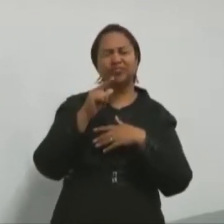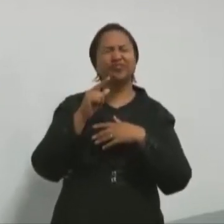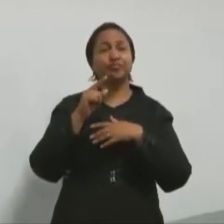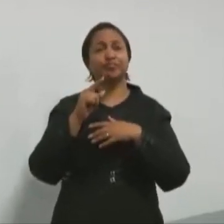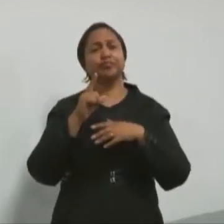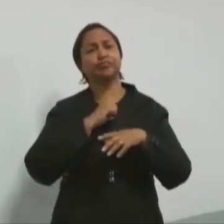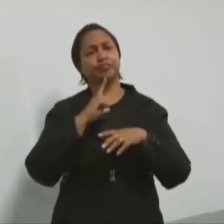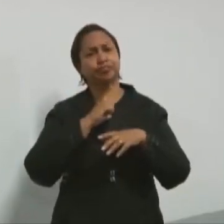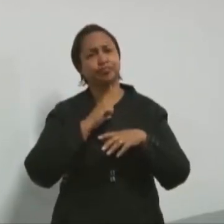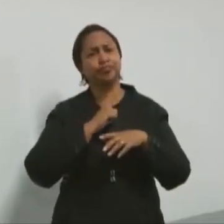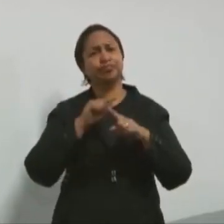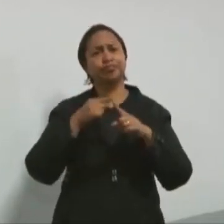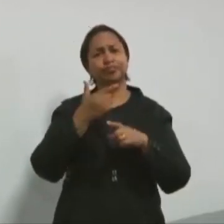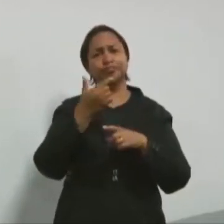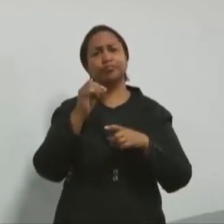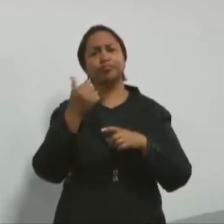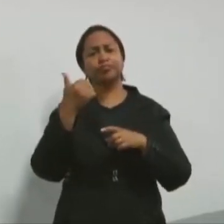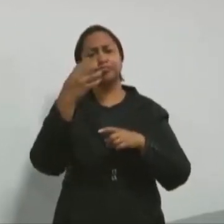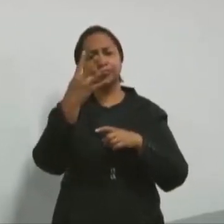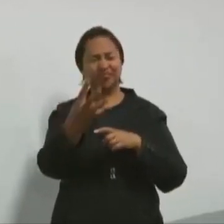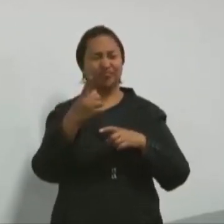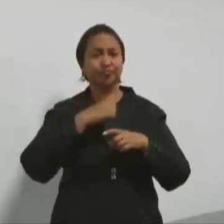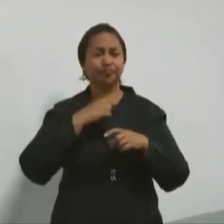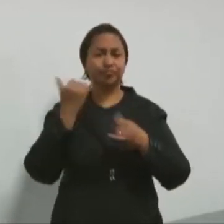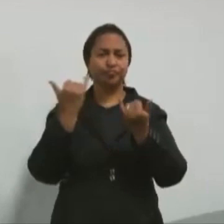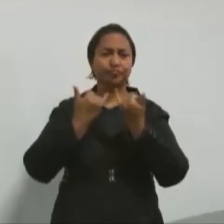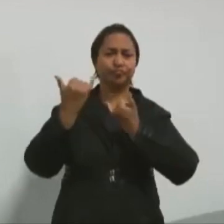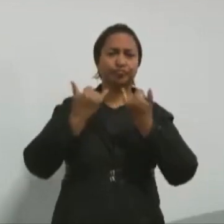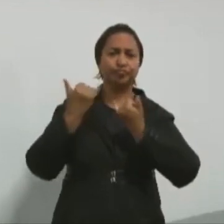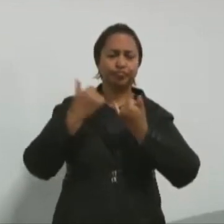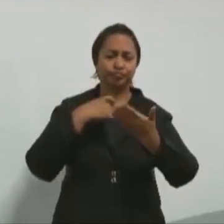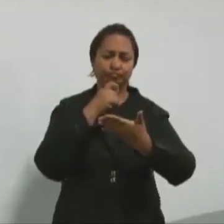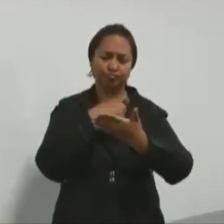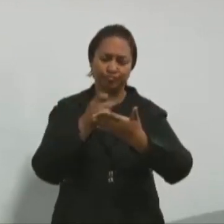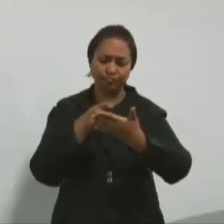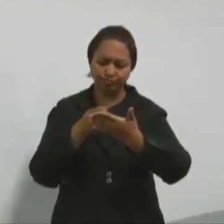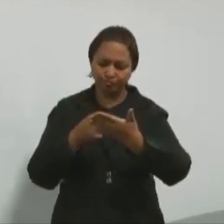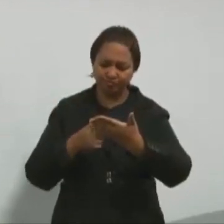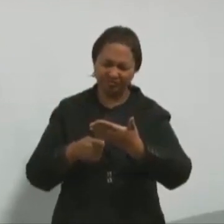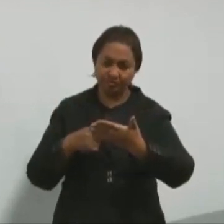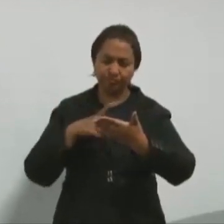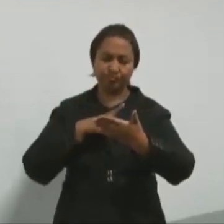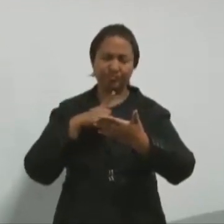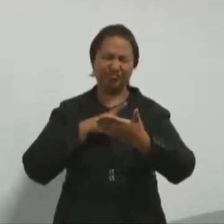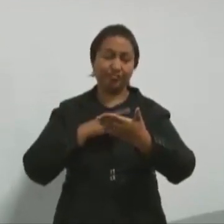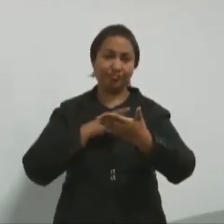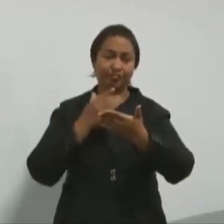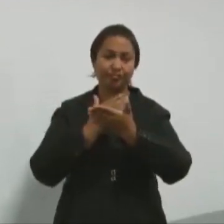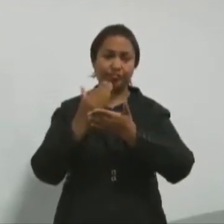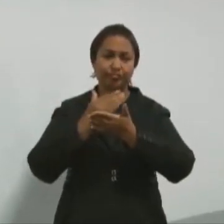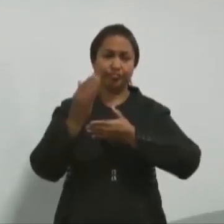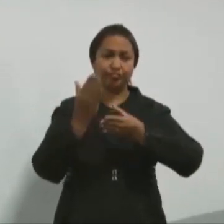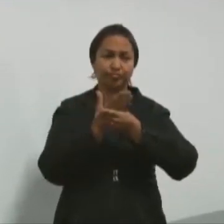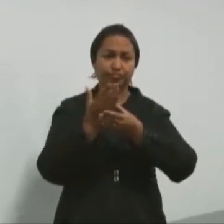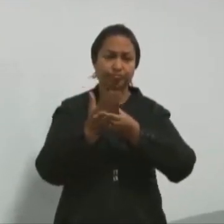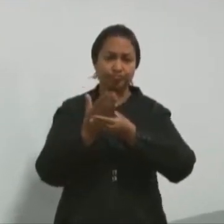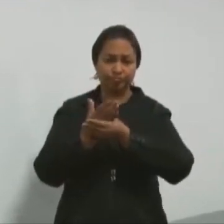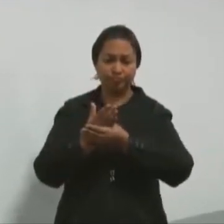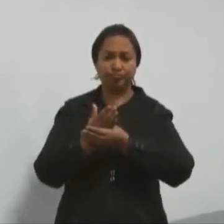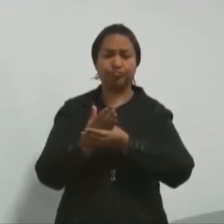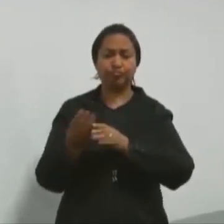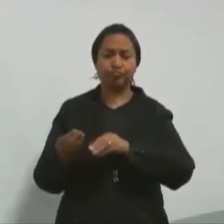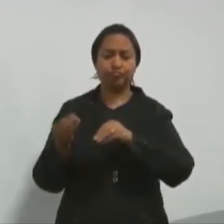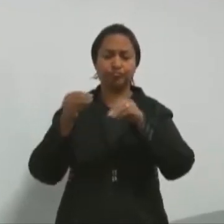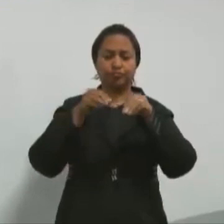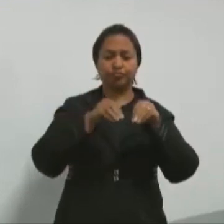em 2014 nós recebemos a informação por escrito aqui que nós teremos o início do processo de implantação de esgoto